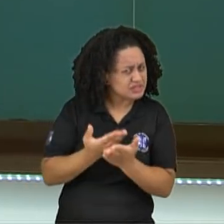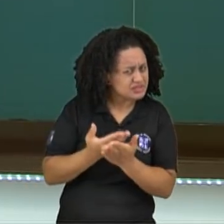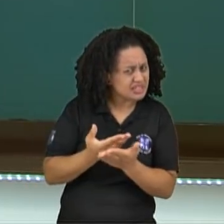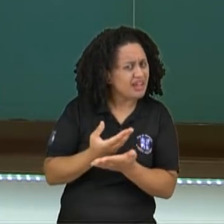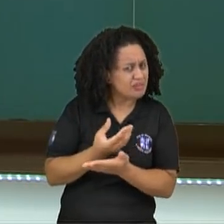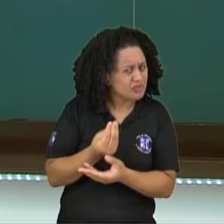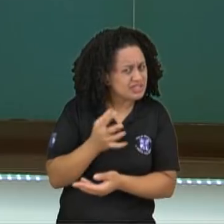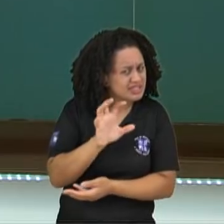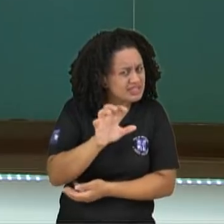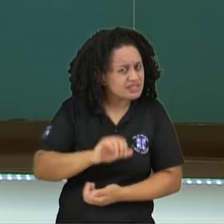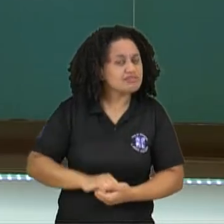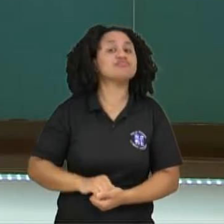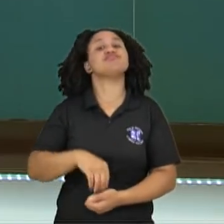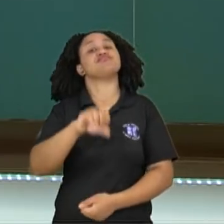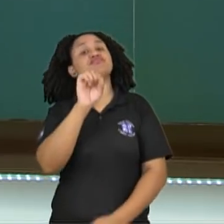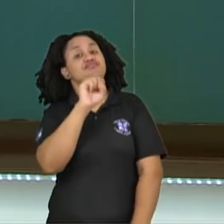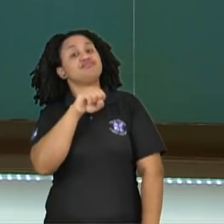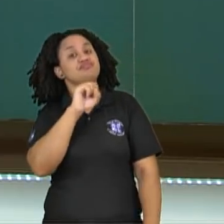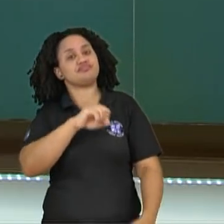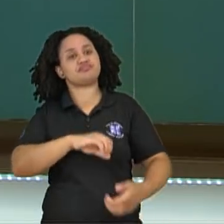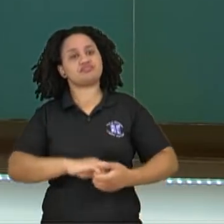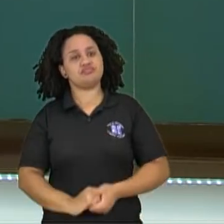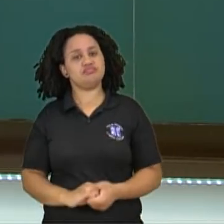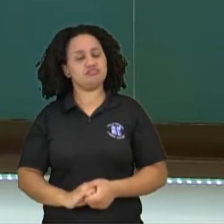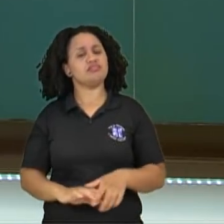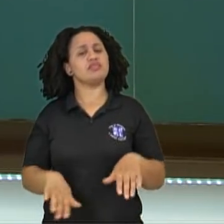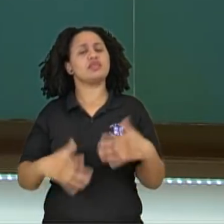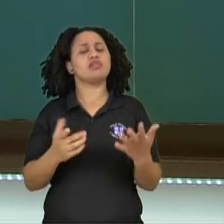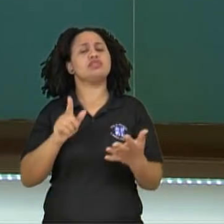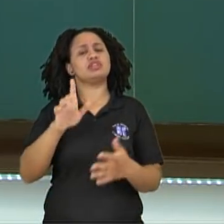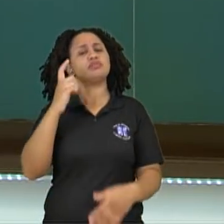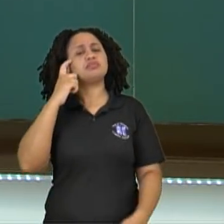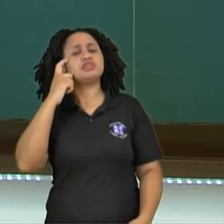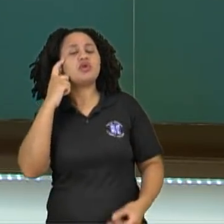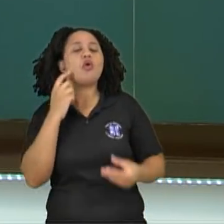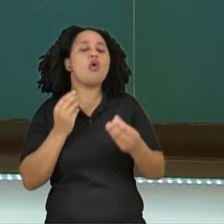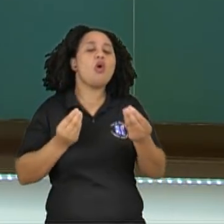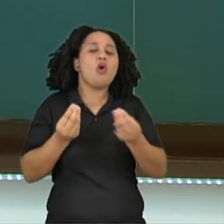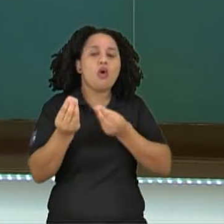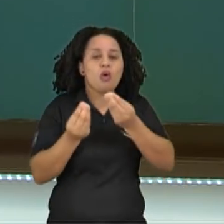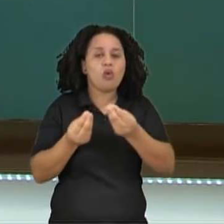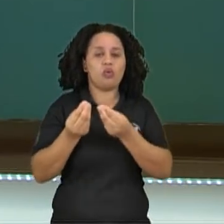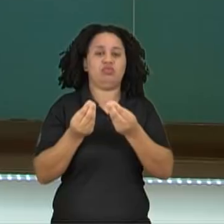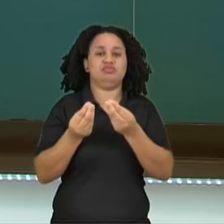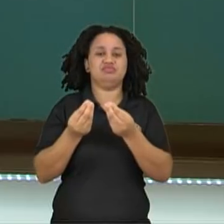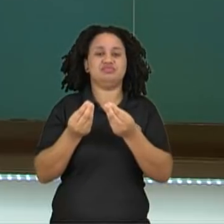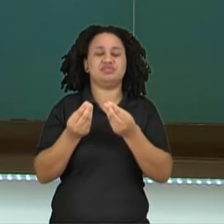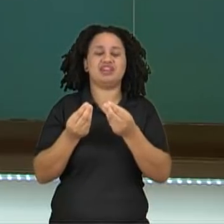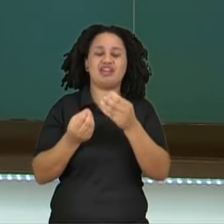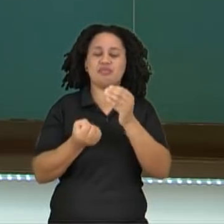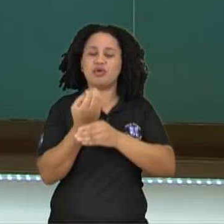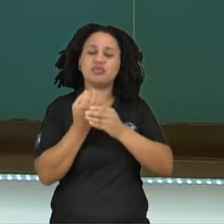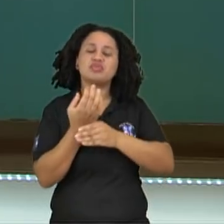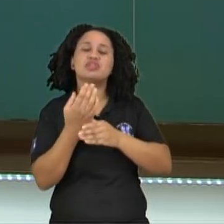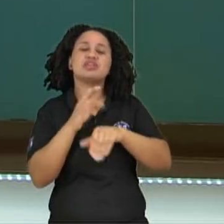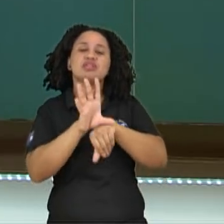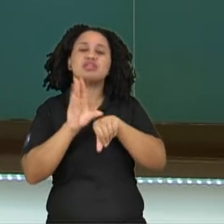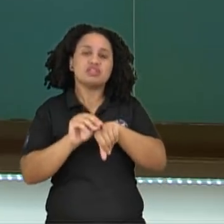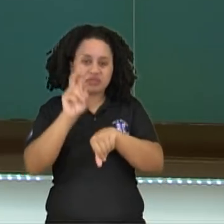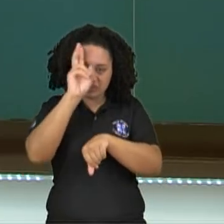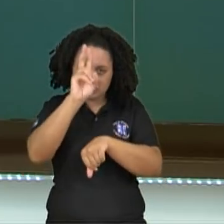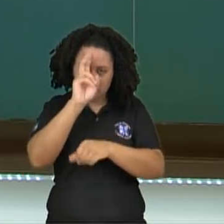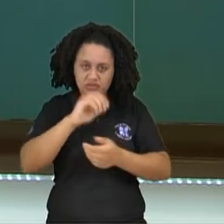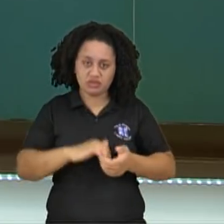aí, você já se perguntou como é produzido o conhecimento histórico? Como que os historiadores produzem, então, a